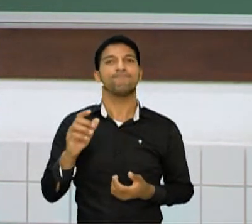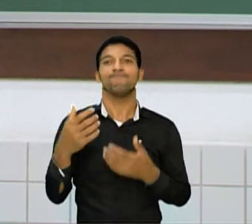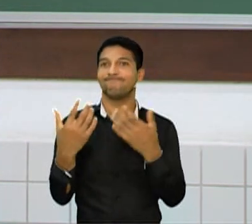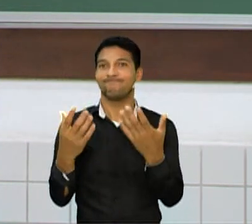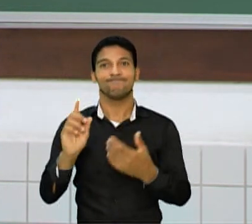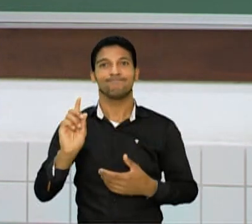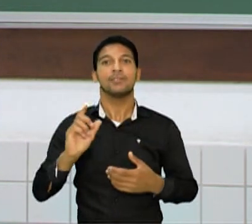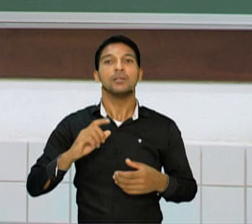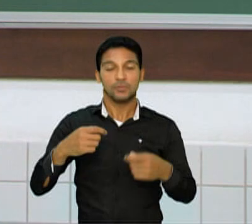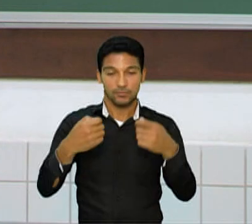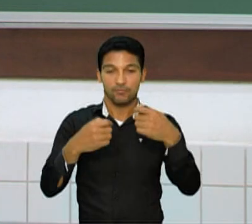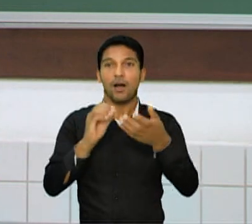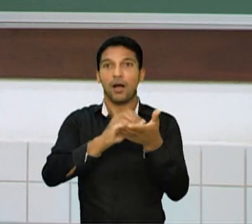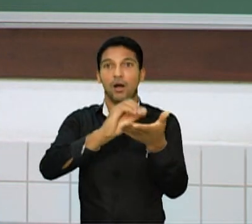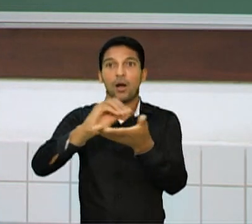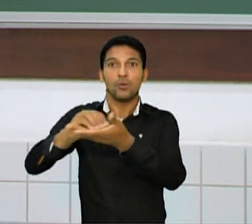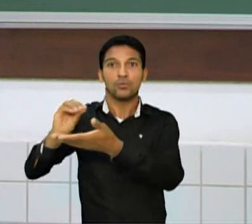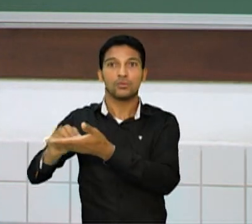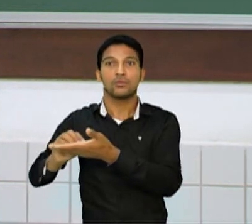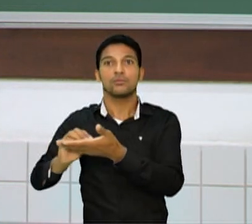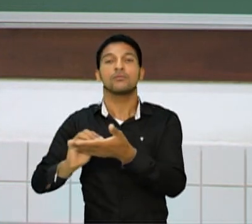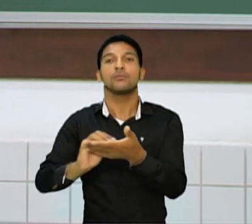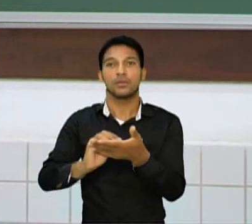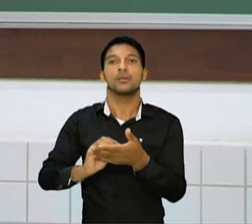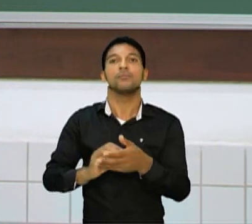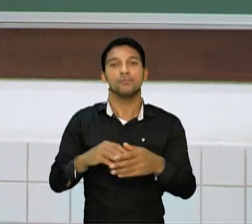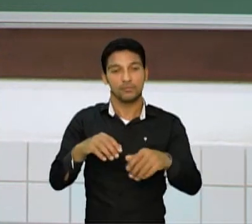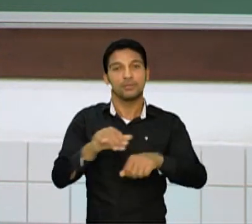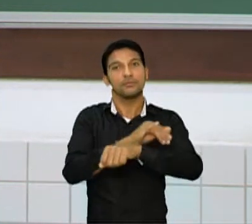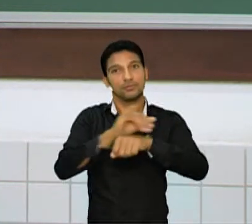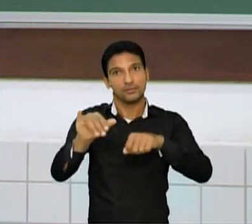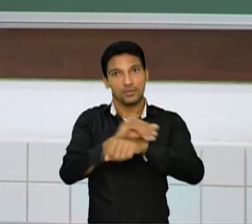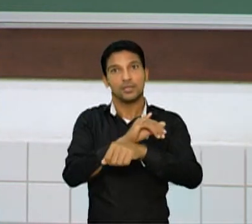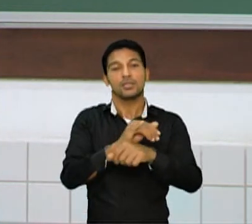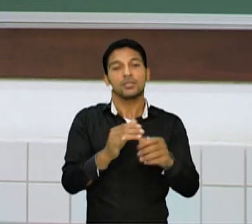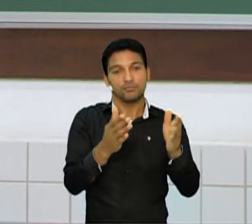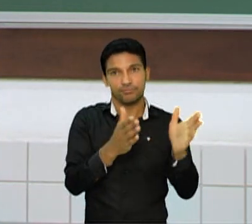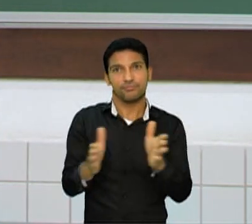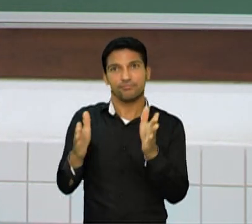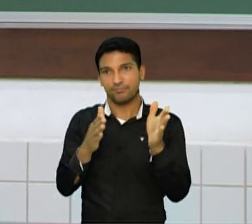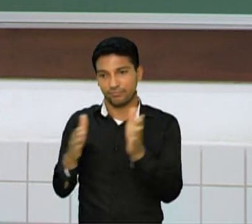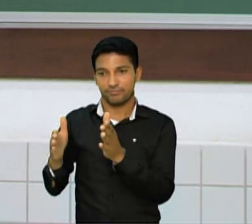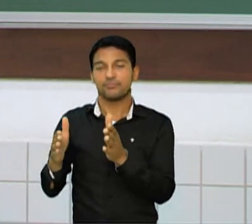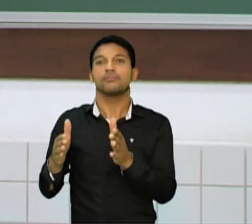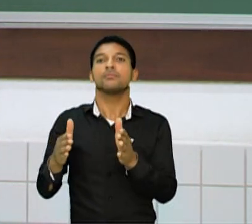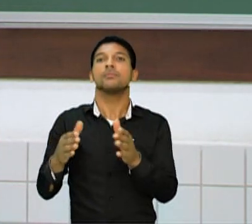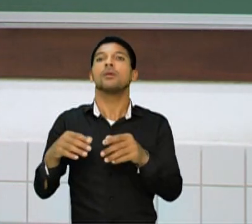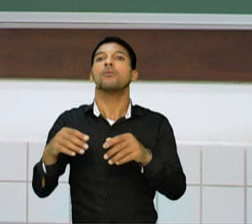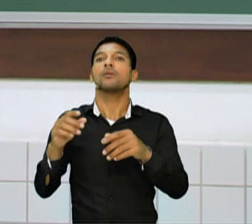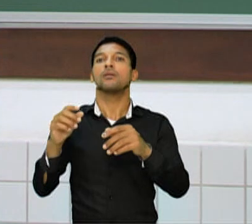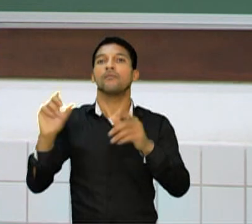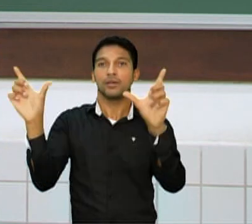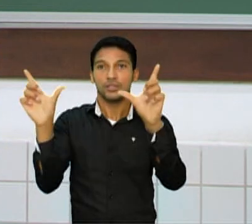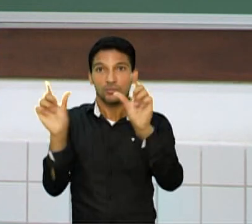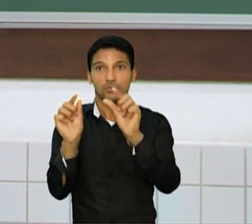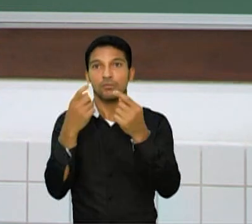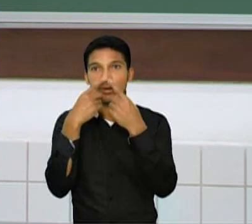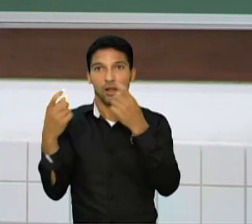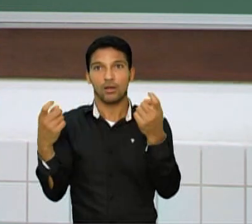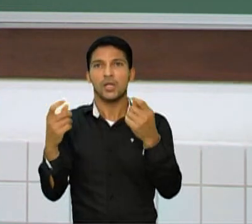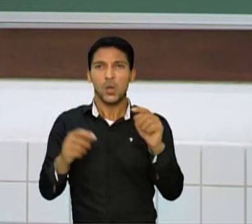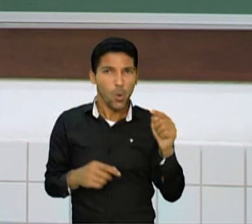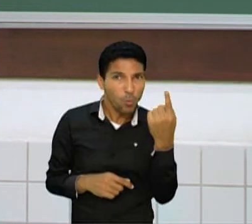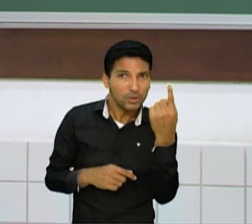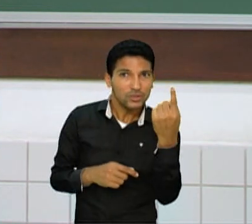para efetivamente diminuir a emissão de poluentes. Não é só uma ação que vai diminuir